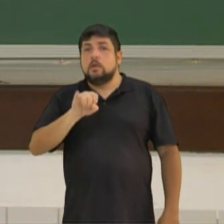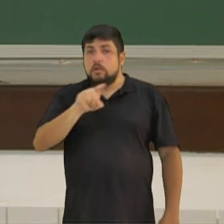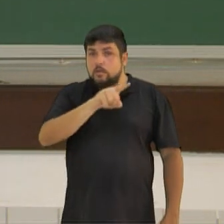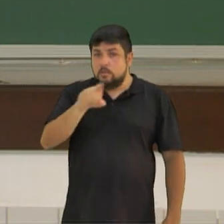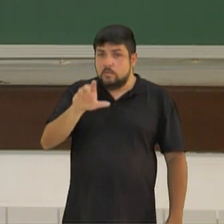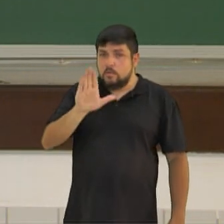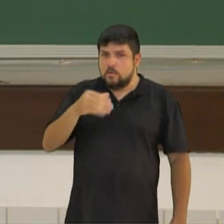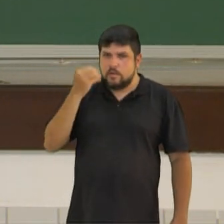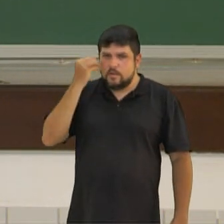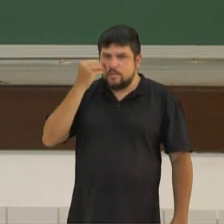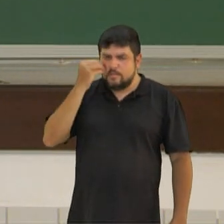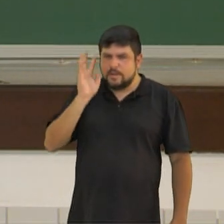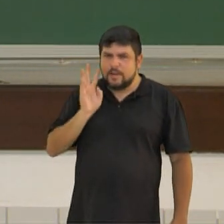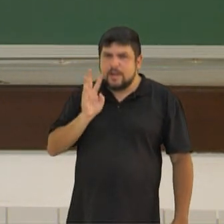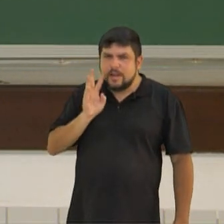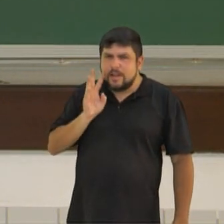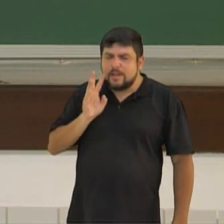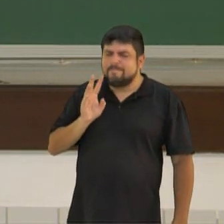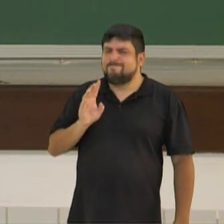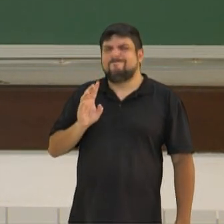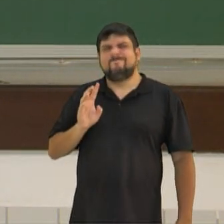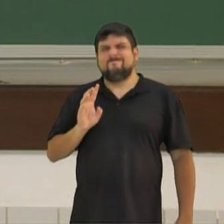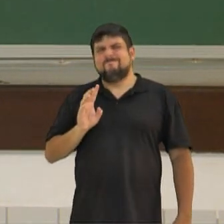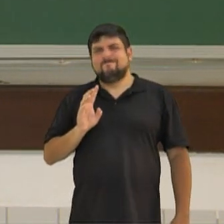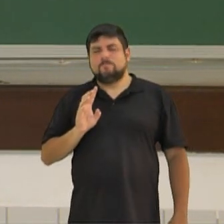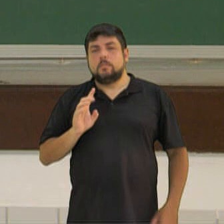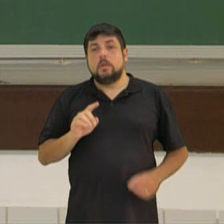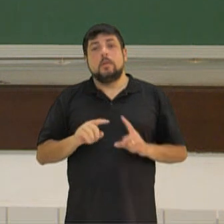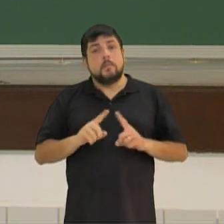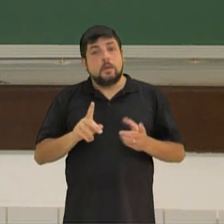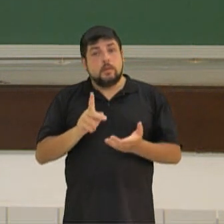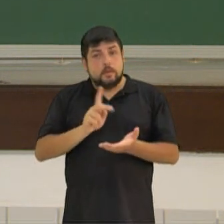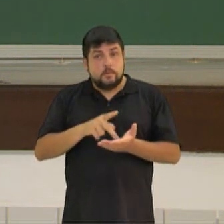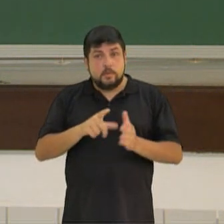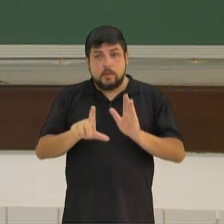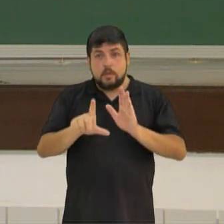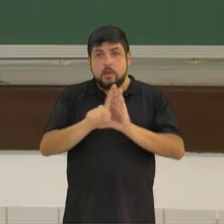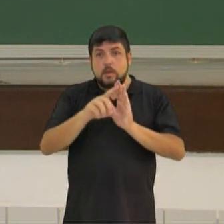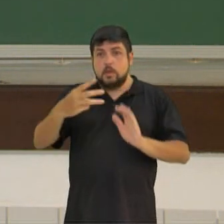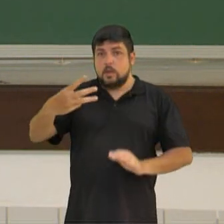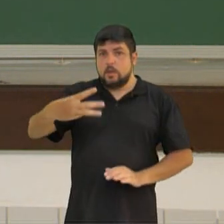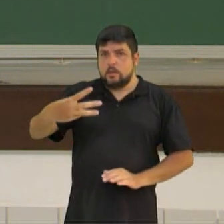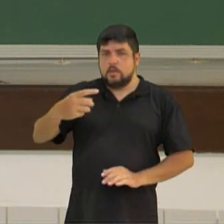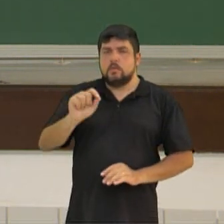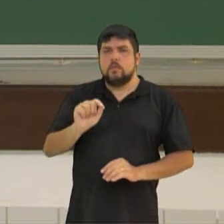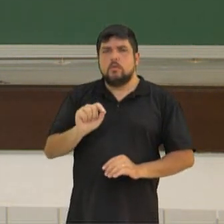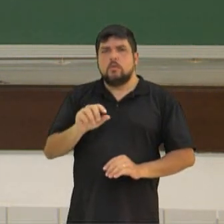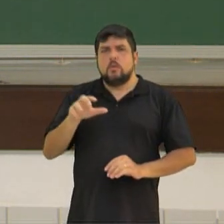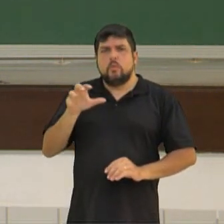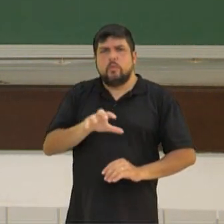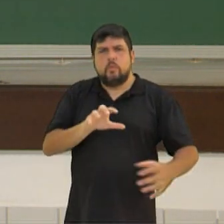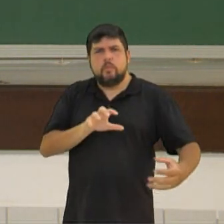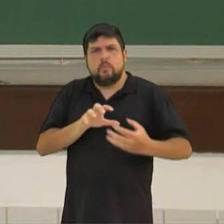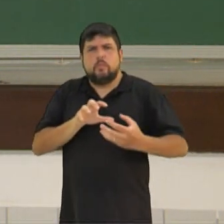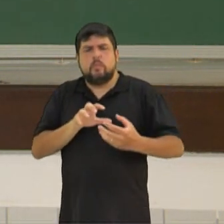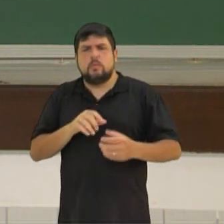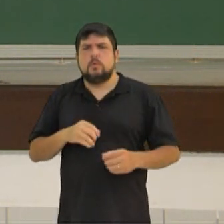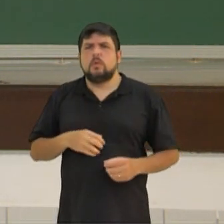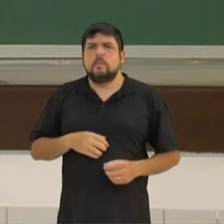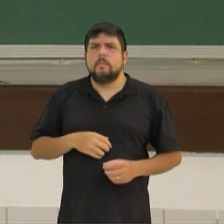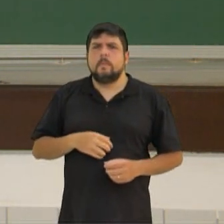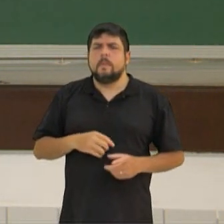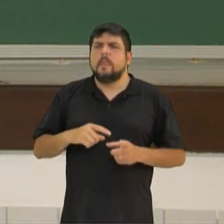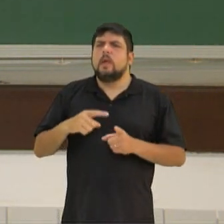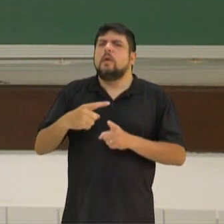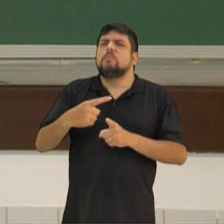claro que ela não foi boa, né? Mas ela é um exemplo da terceira lei de Newton, ação e reação. Por que dói o dedo? Por